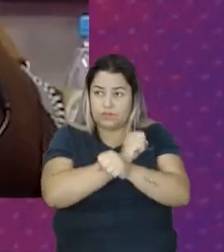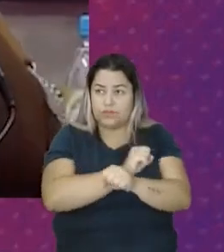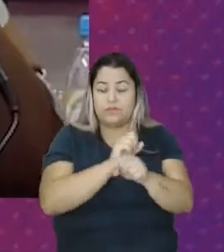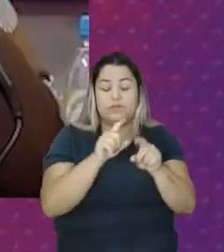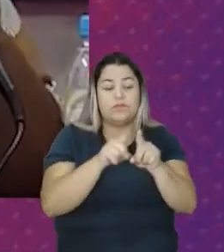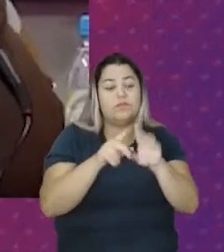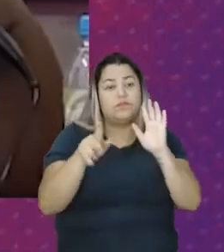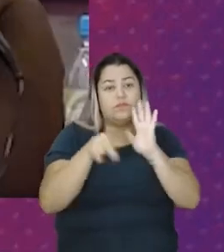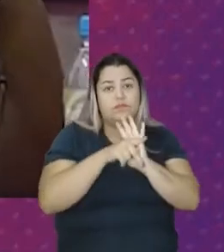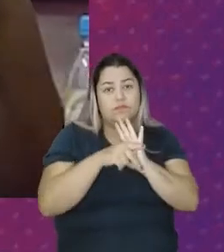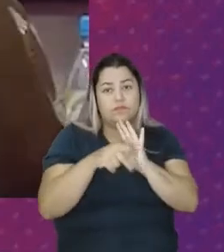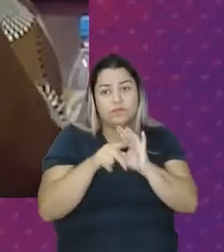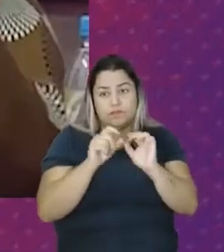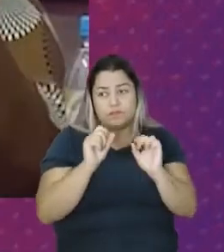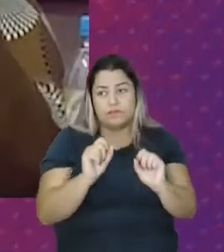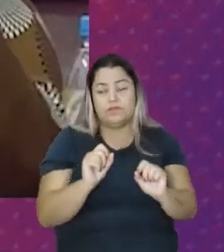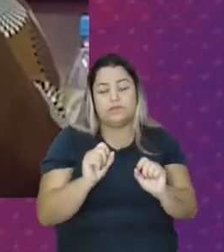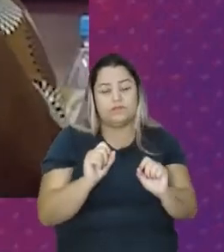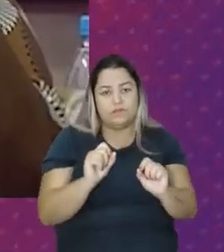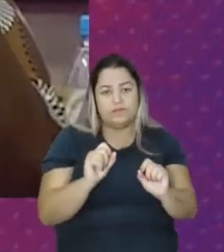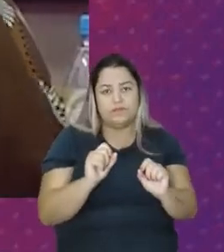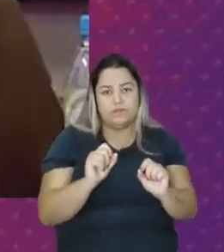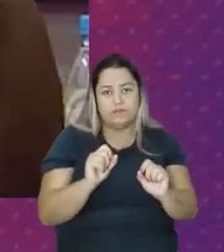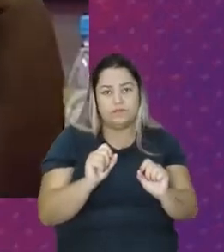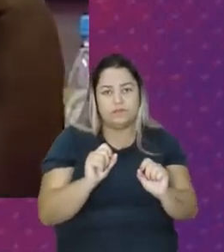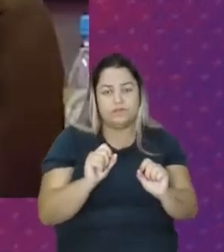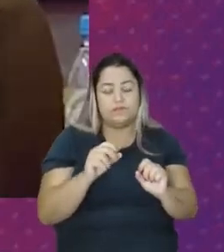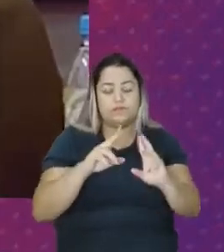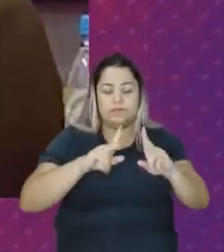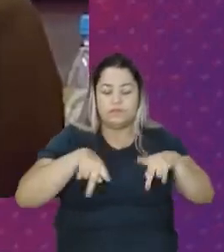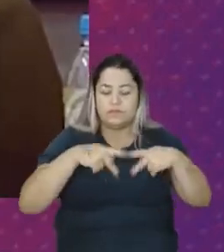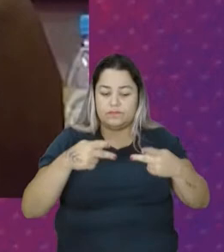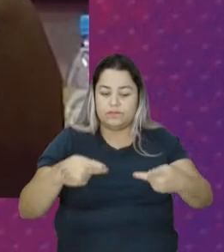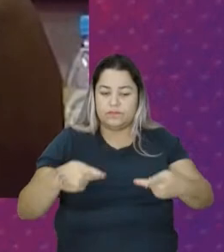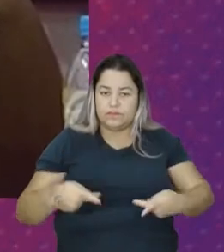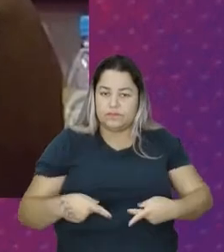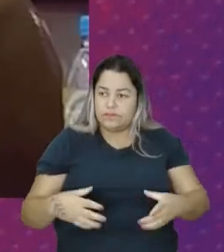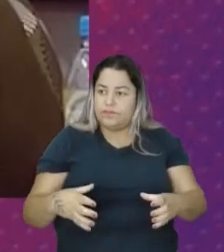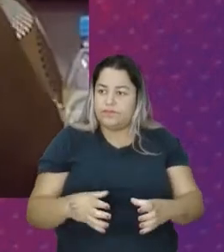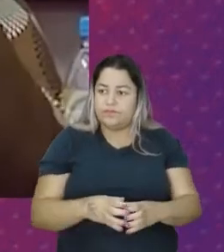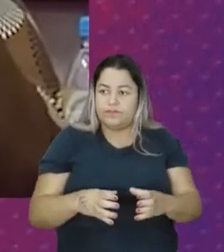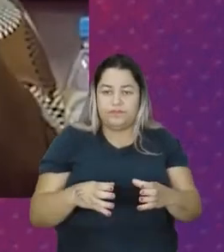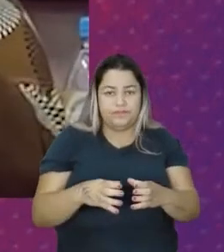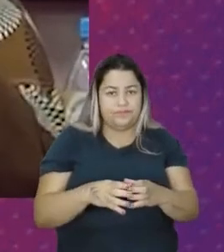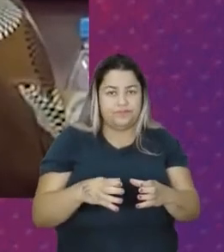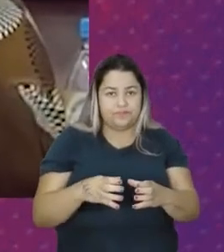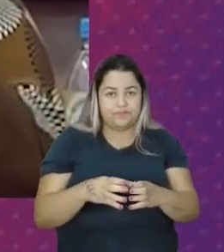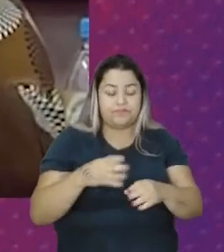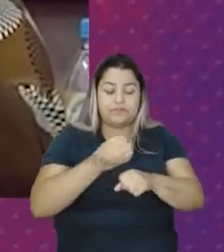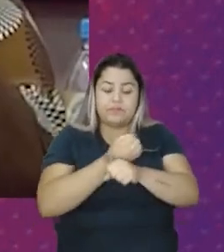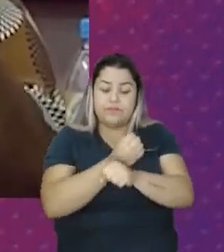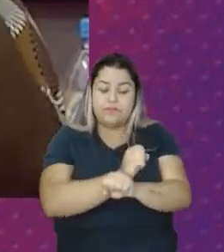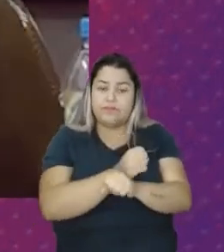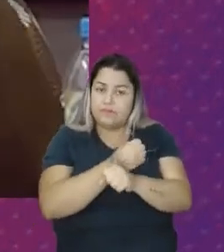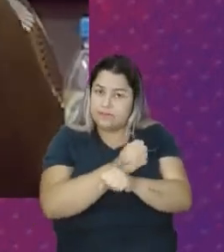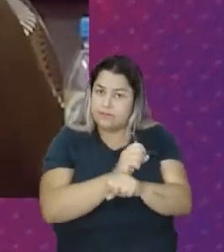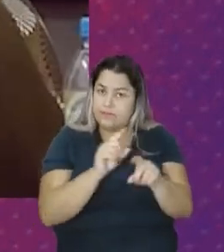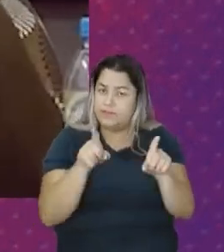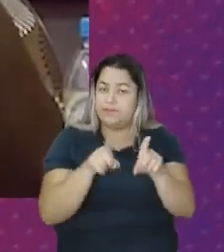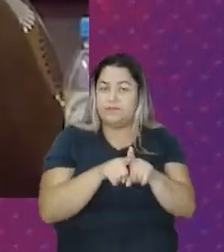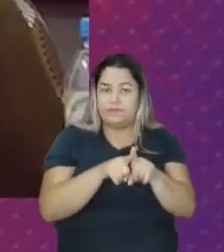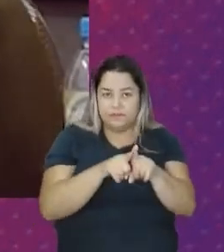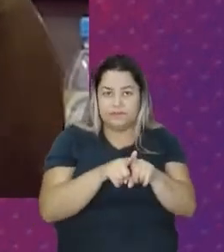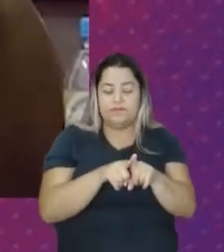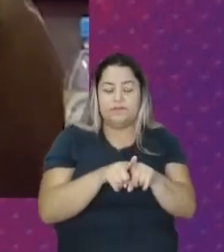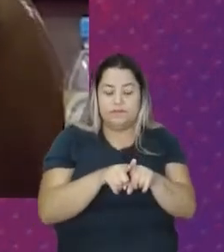os proprietários daquela massa de seres humanos que foi escravizada e